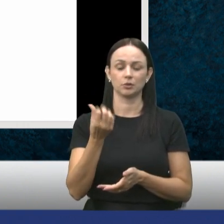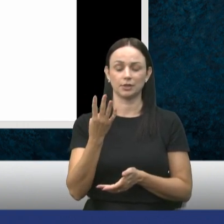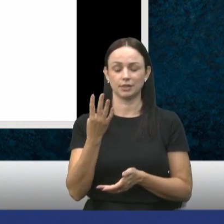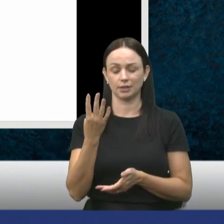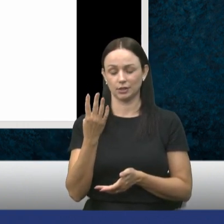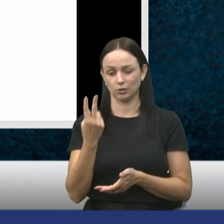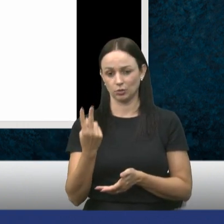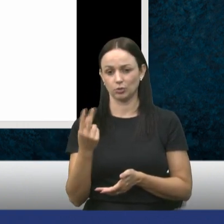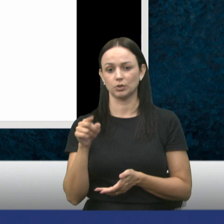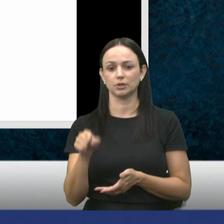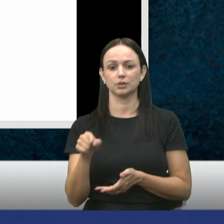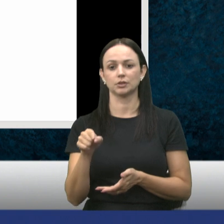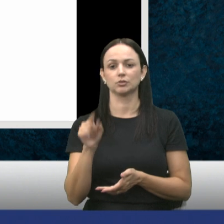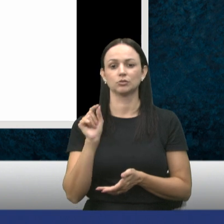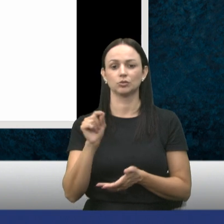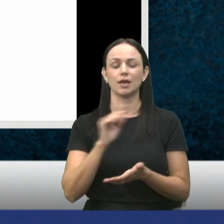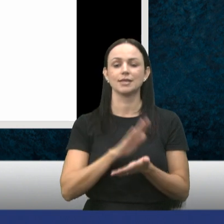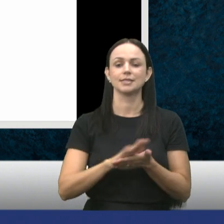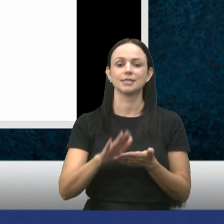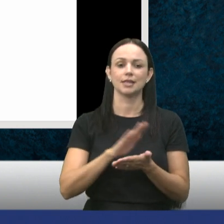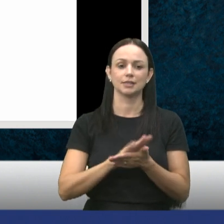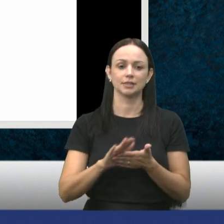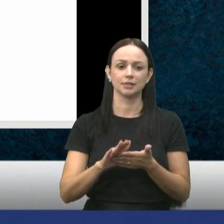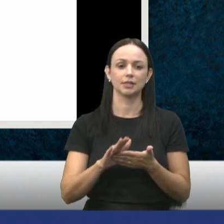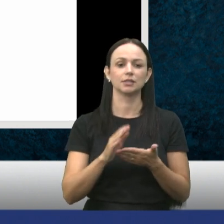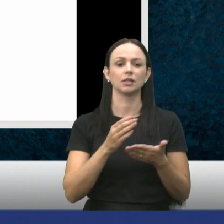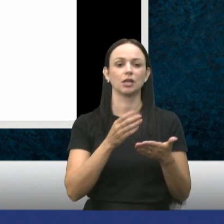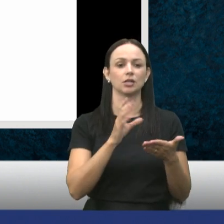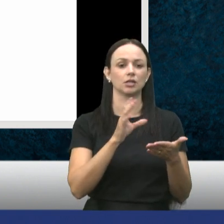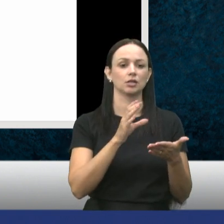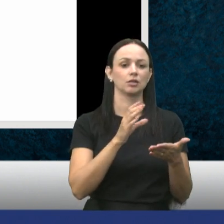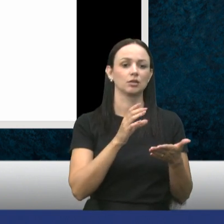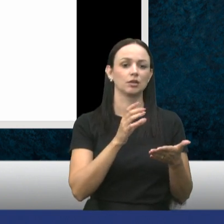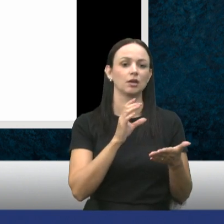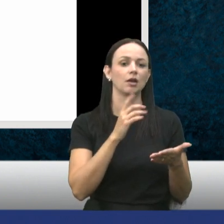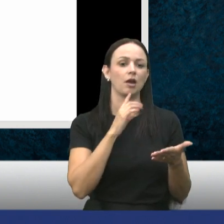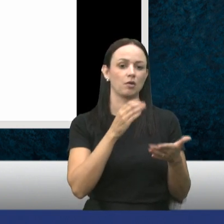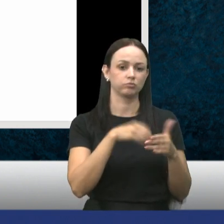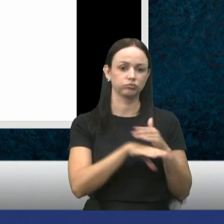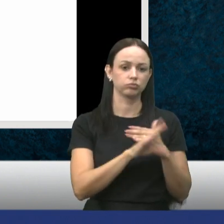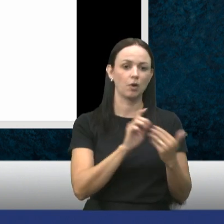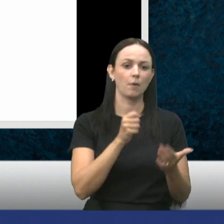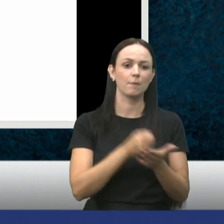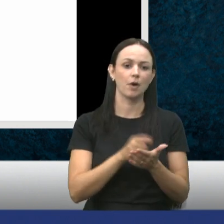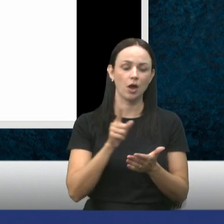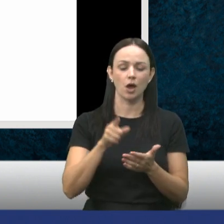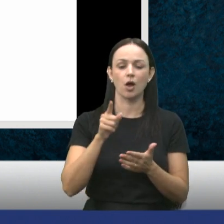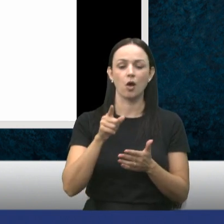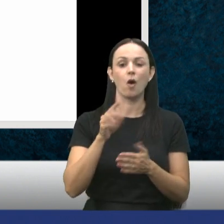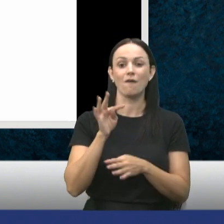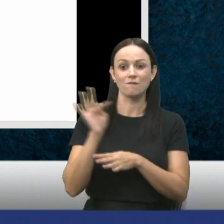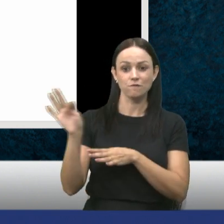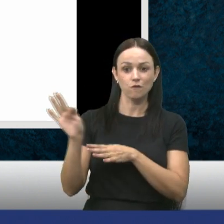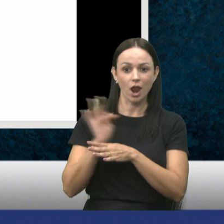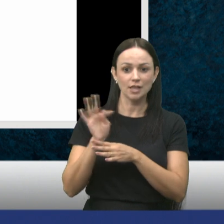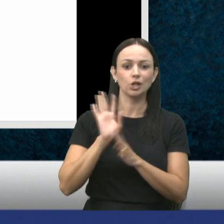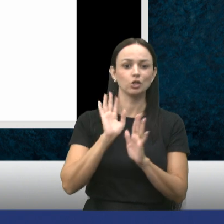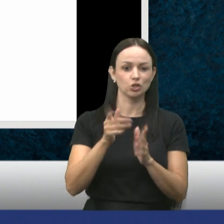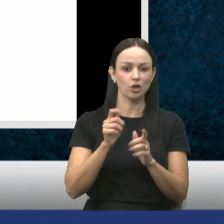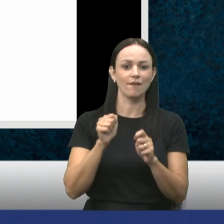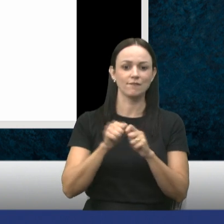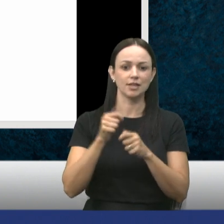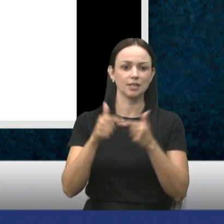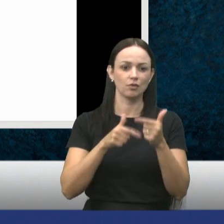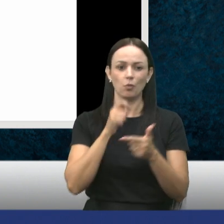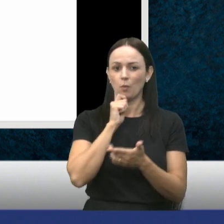1.646.142, né, que é aquela despesa que foi empenhada, liquidada, mas não foi paga. O fornecedor já entregou o produto e serviço, só que ainda não